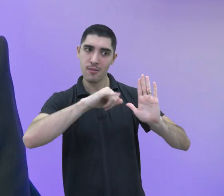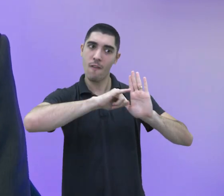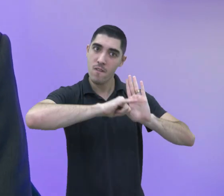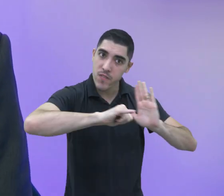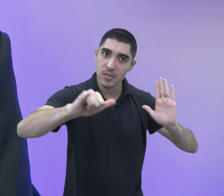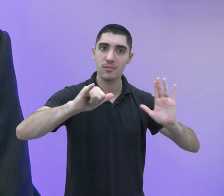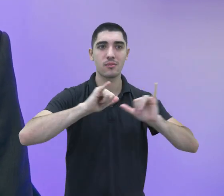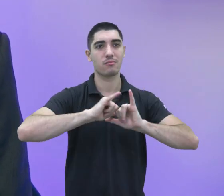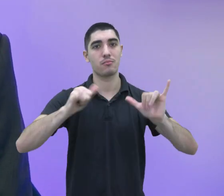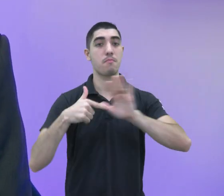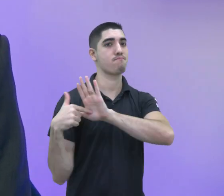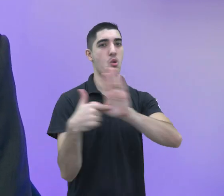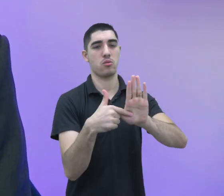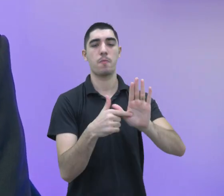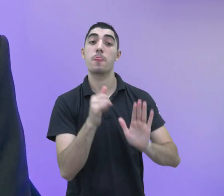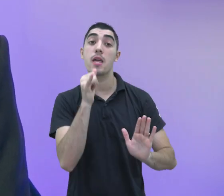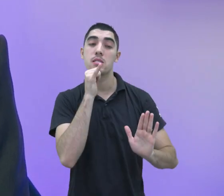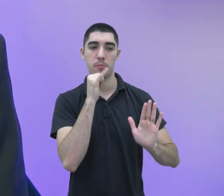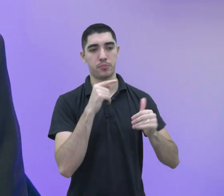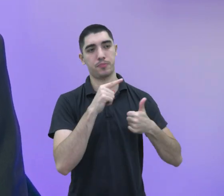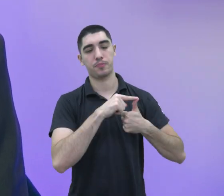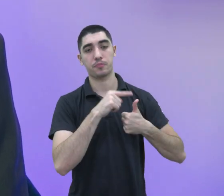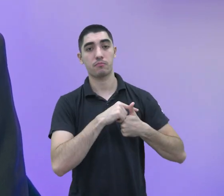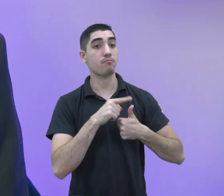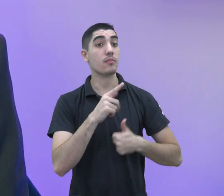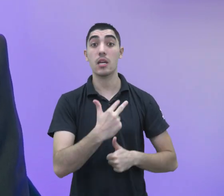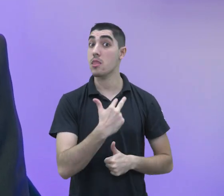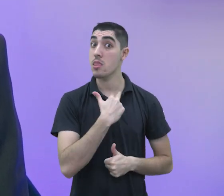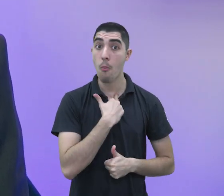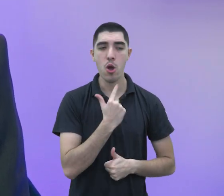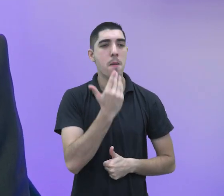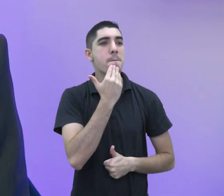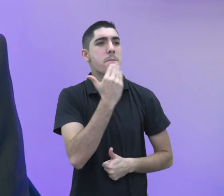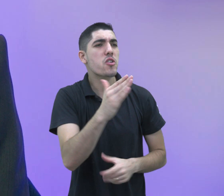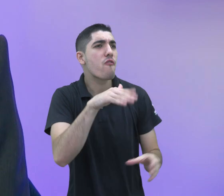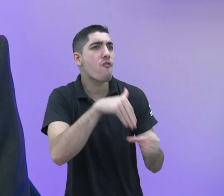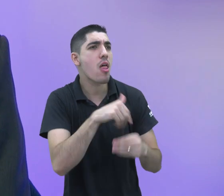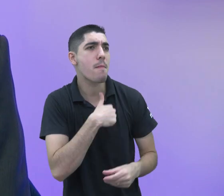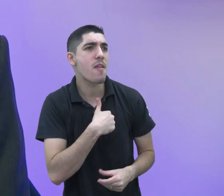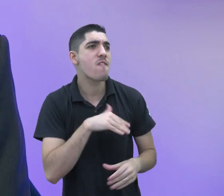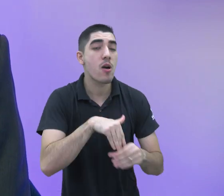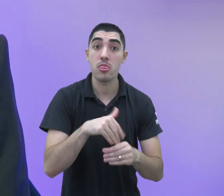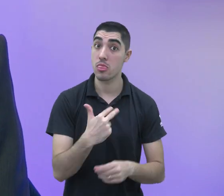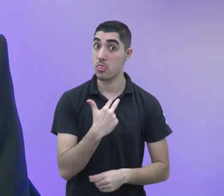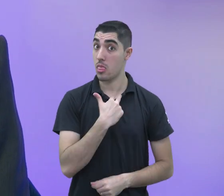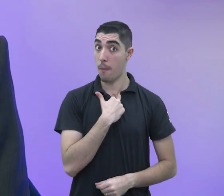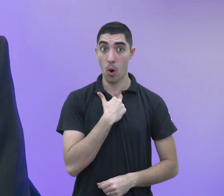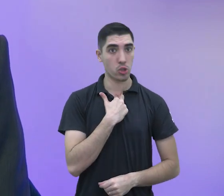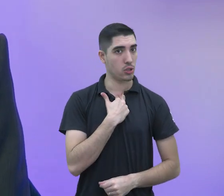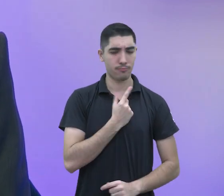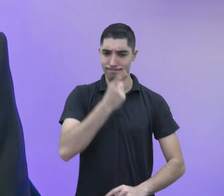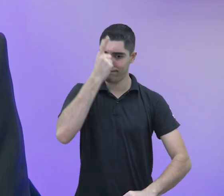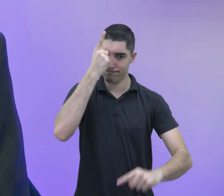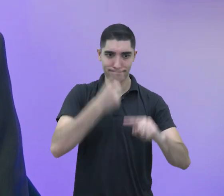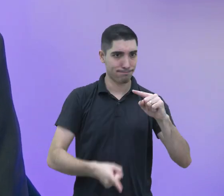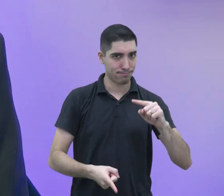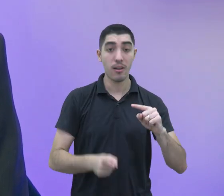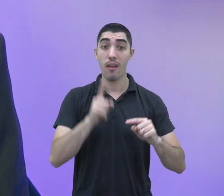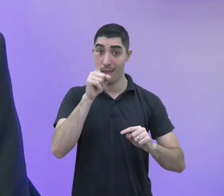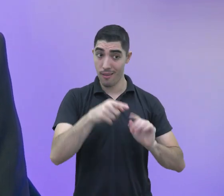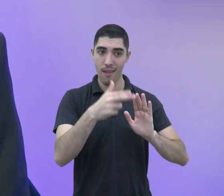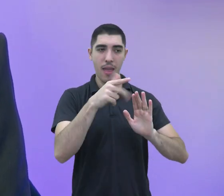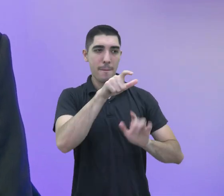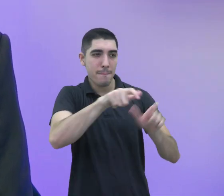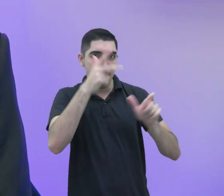divulgadas, né? A principal delas é que é absolutamente proibido pedir votos, tá, no dia da eleição. Não pode de